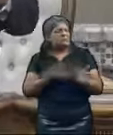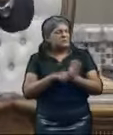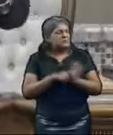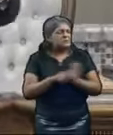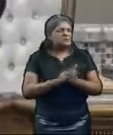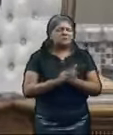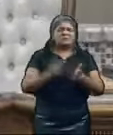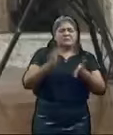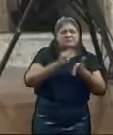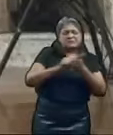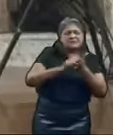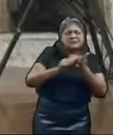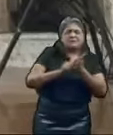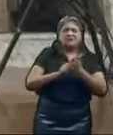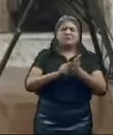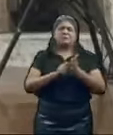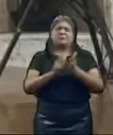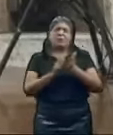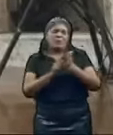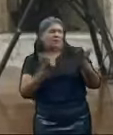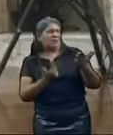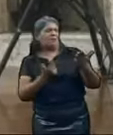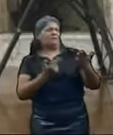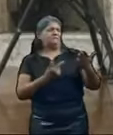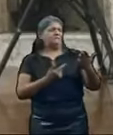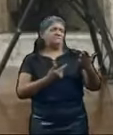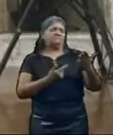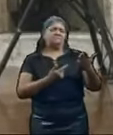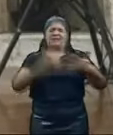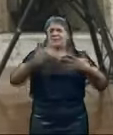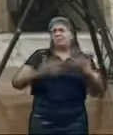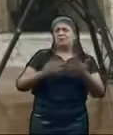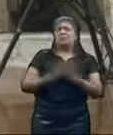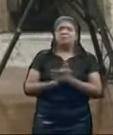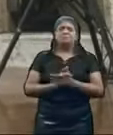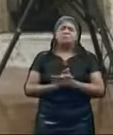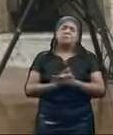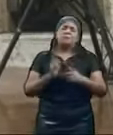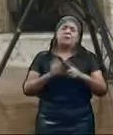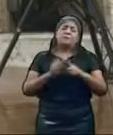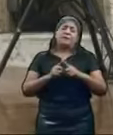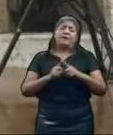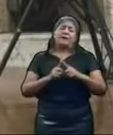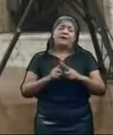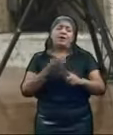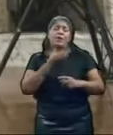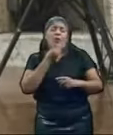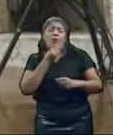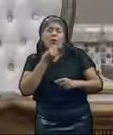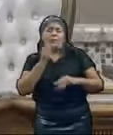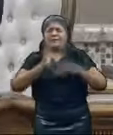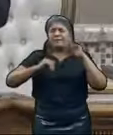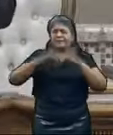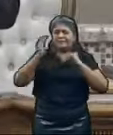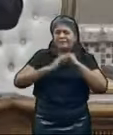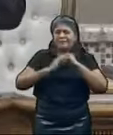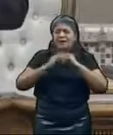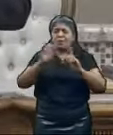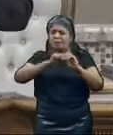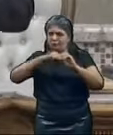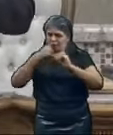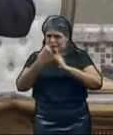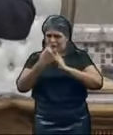humano e ele diz olha a primeira você tem que ter uma boa família viver bem com a sua